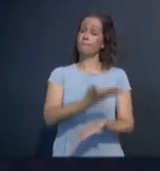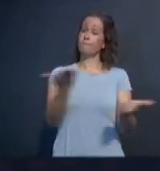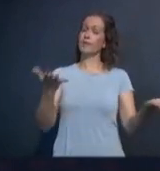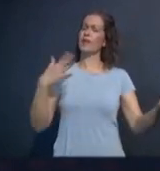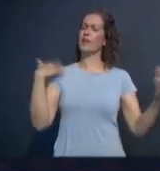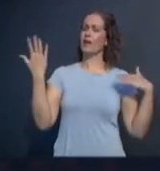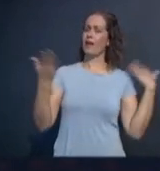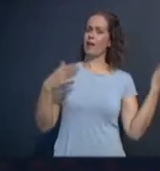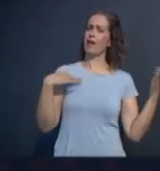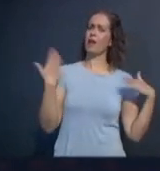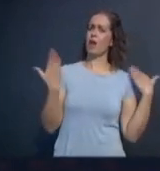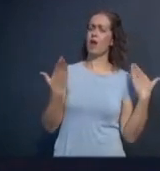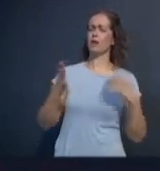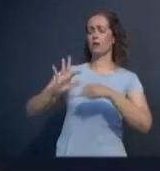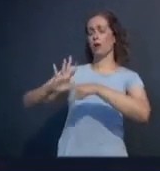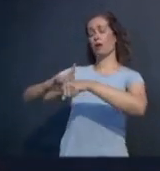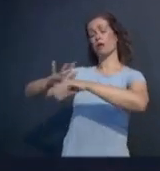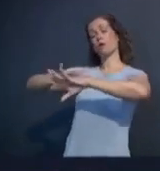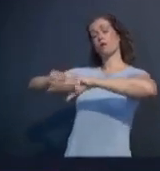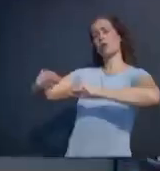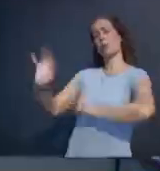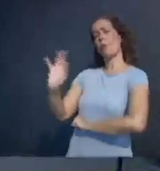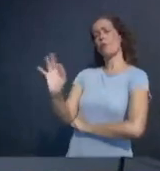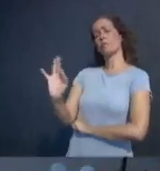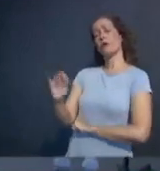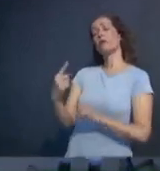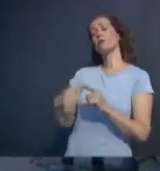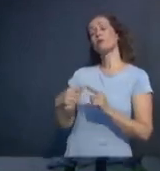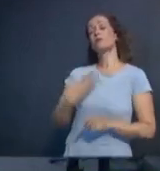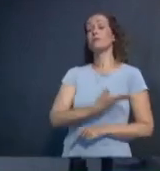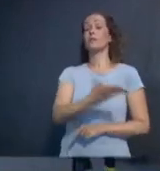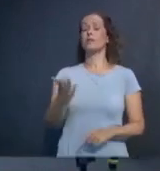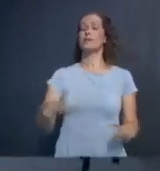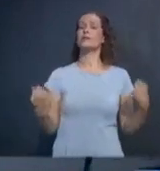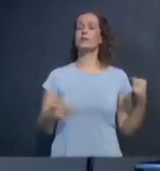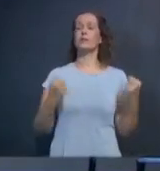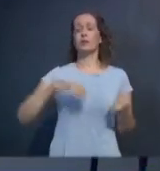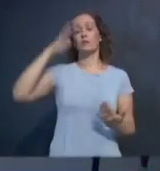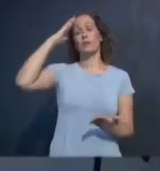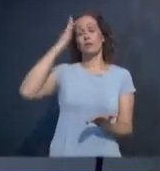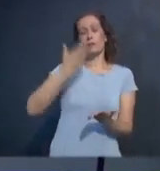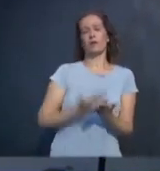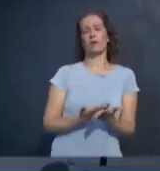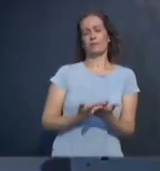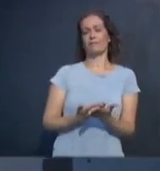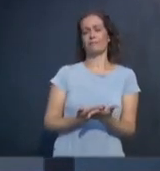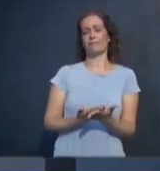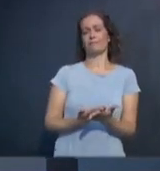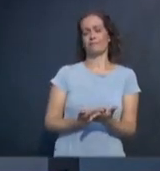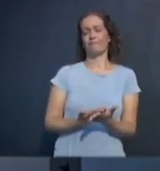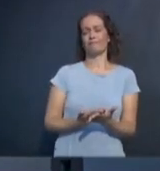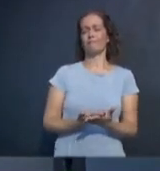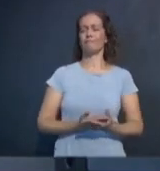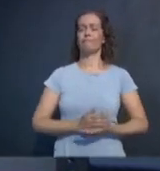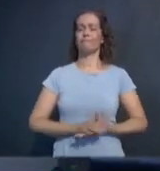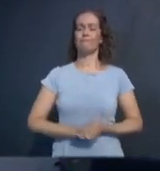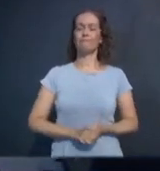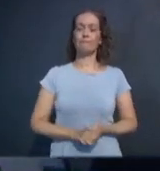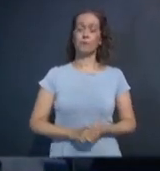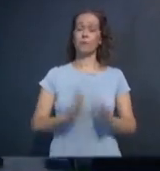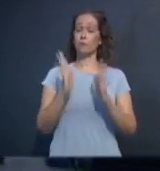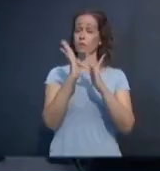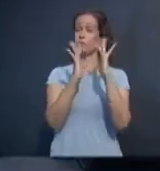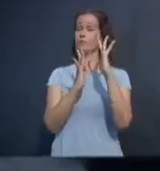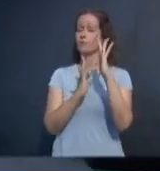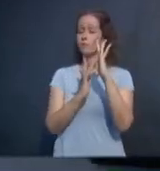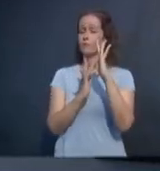lá não estivesse, para que possais o quê? Crer." A razão porque